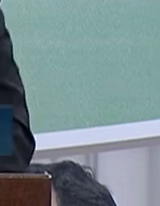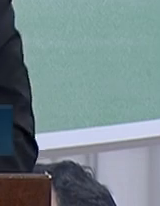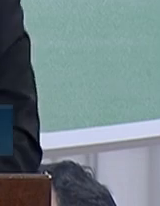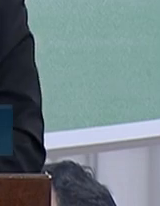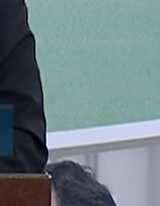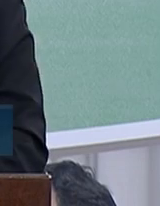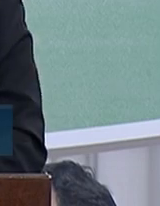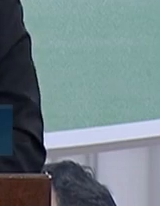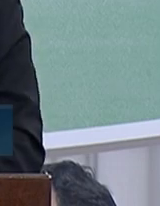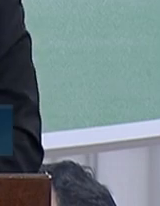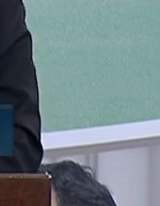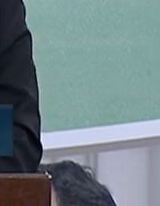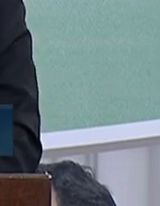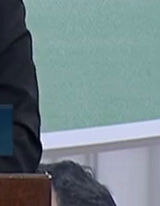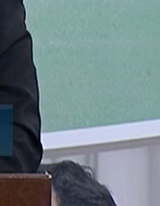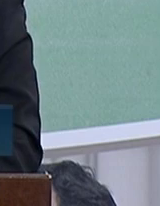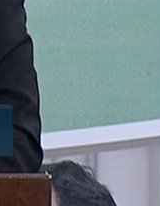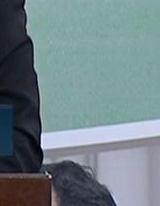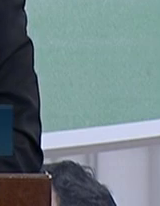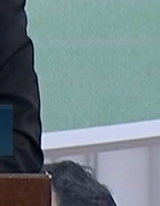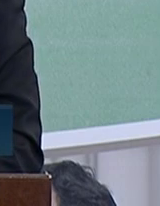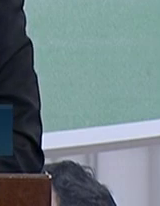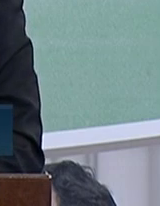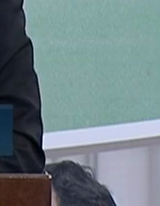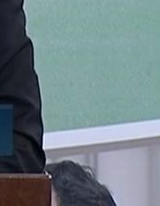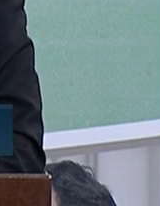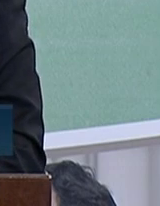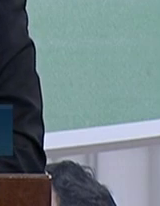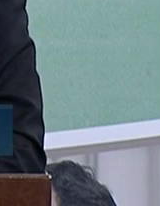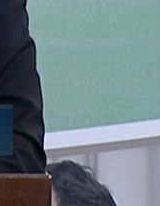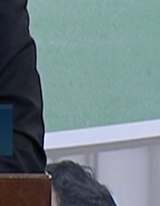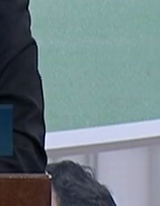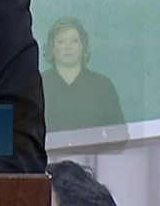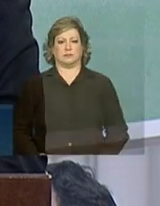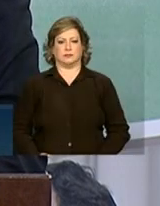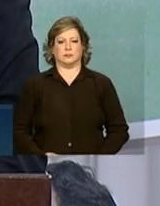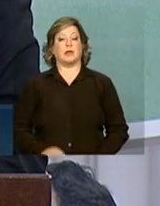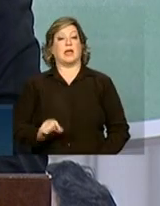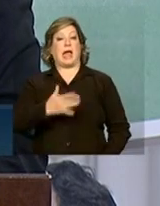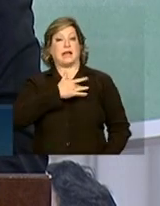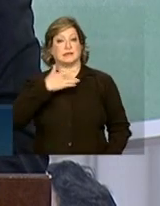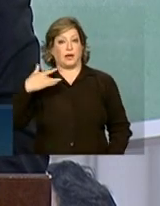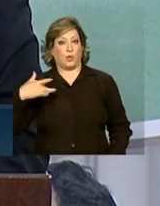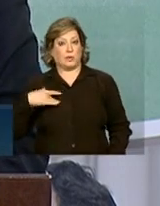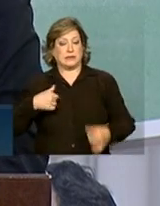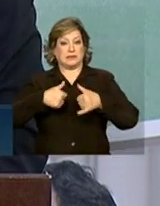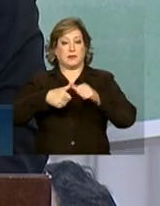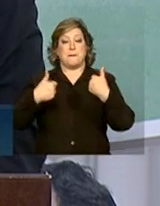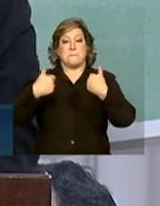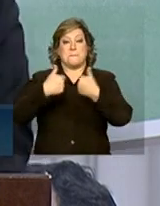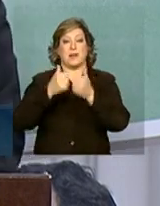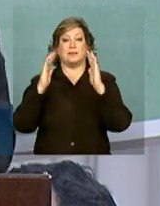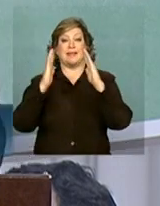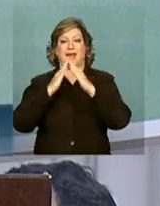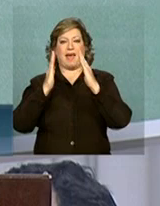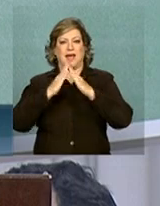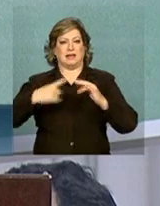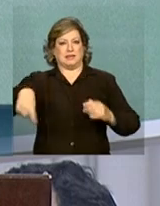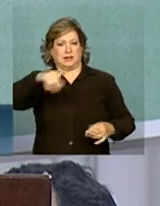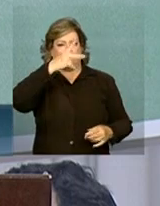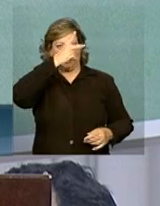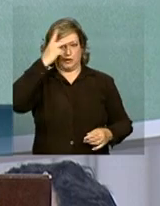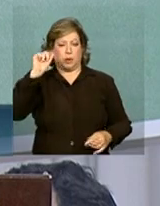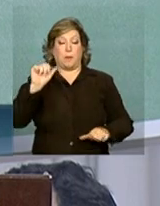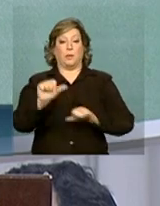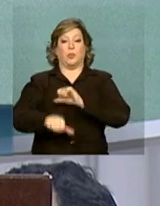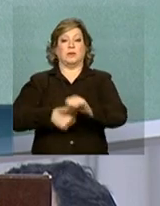pessoas vivem, moram, nós vamos ajudar a mudar não só a realidade dos milhões de brasileiros e brasileiras